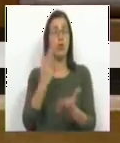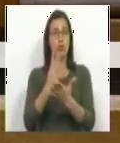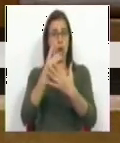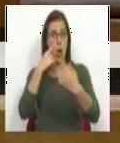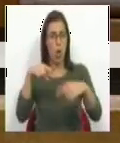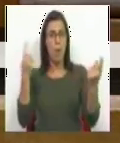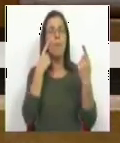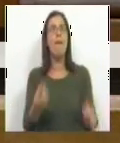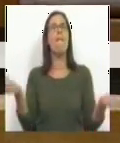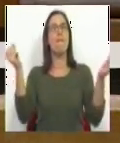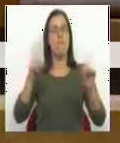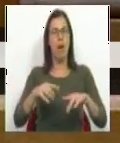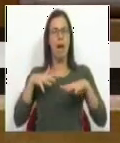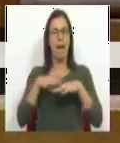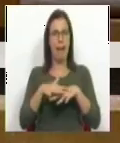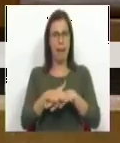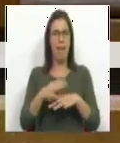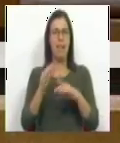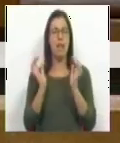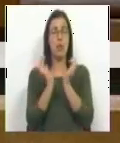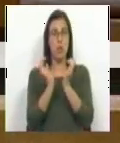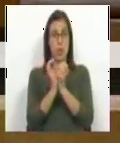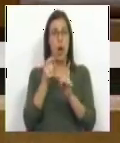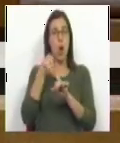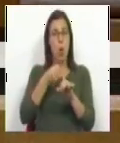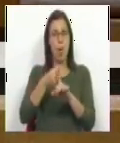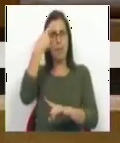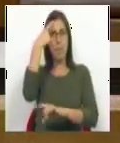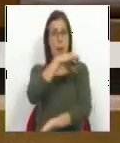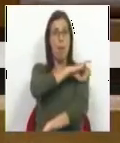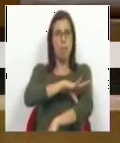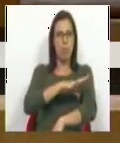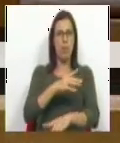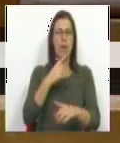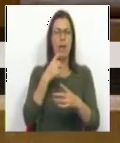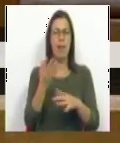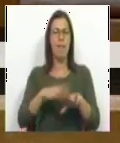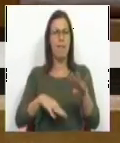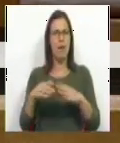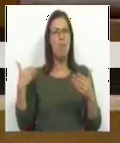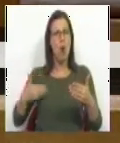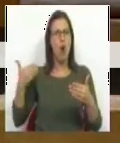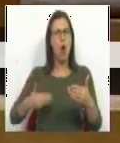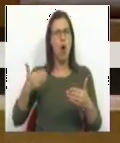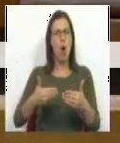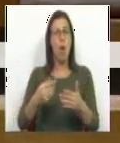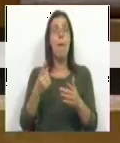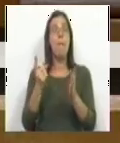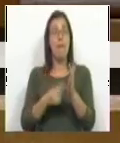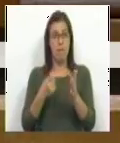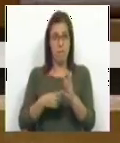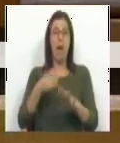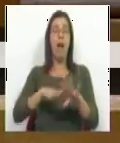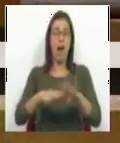pública, reposição de uma rede de prestações sociais e de combate à pobreza. Tanto caminho feito. Falta tanto